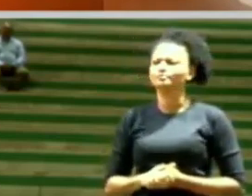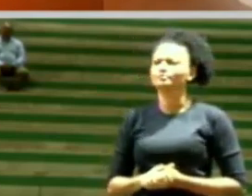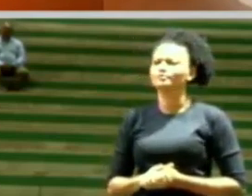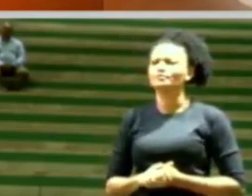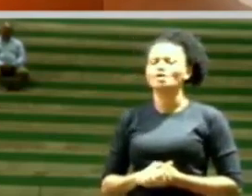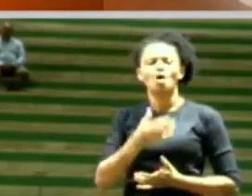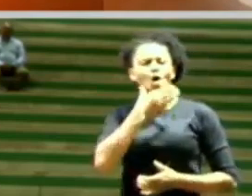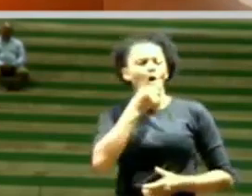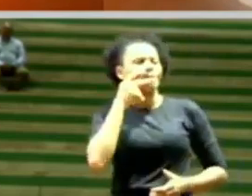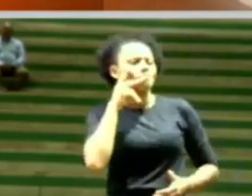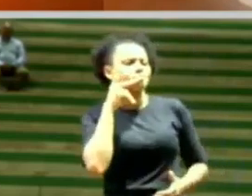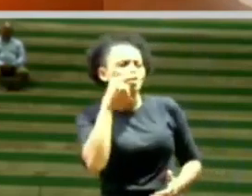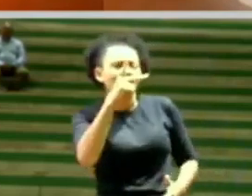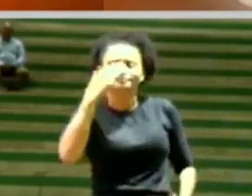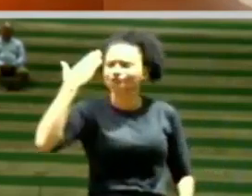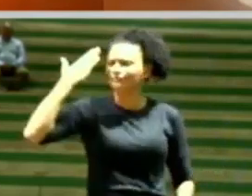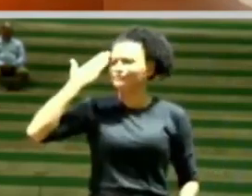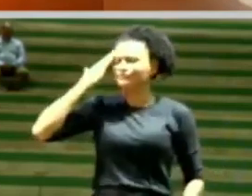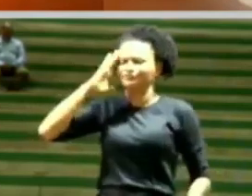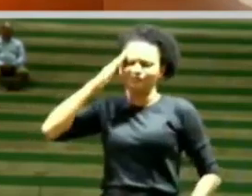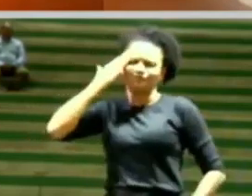O profeta entende